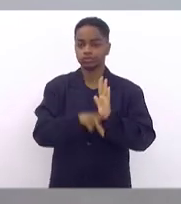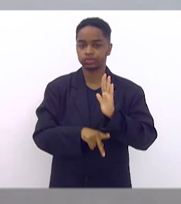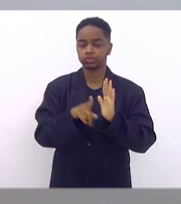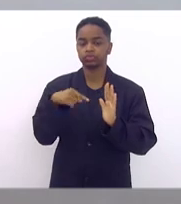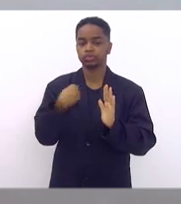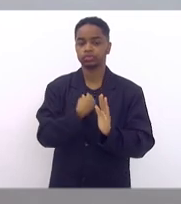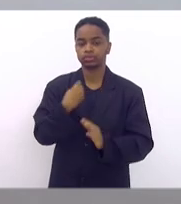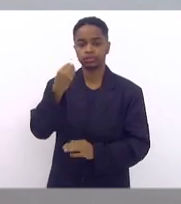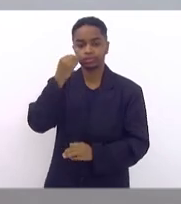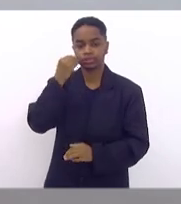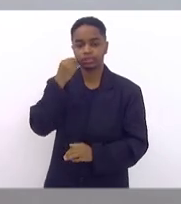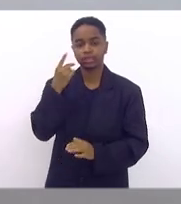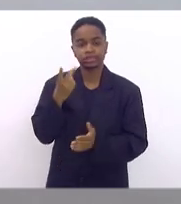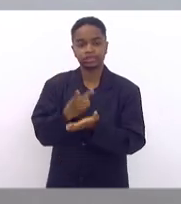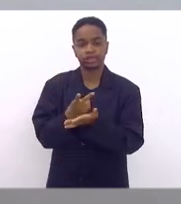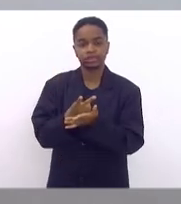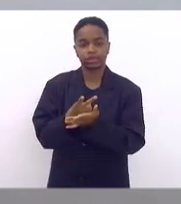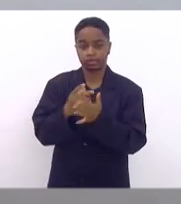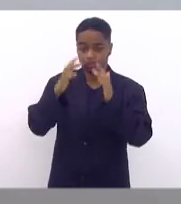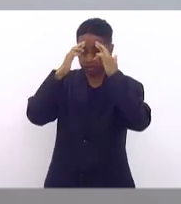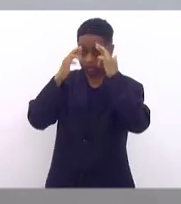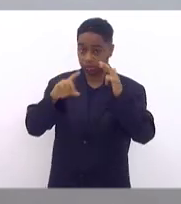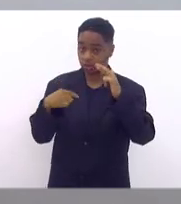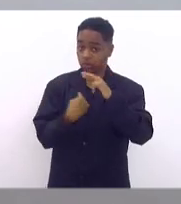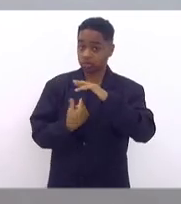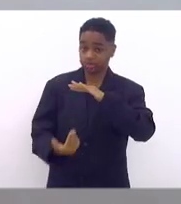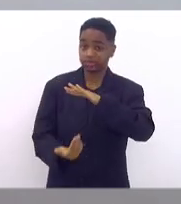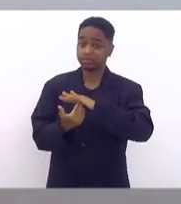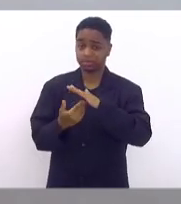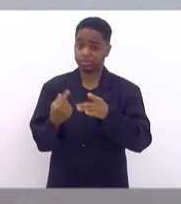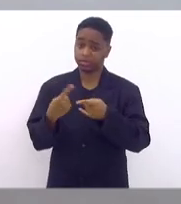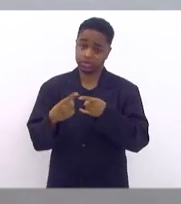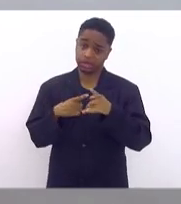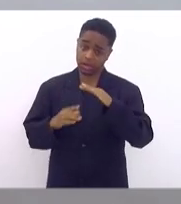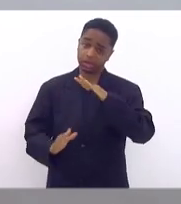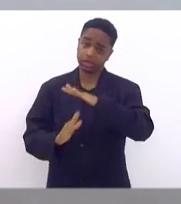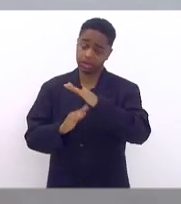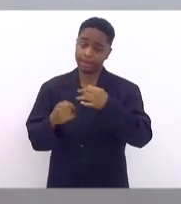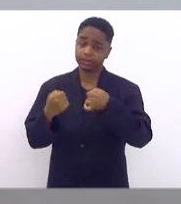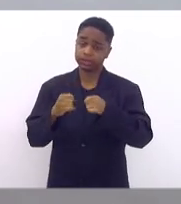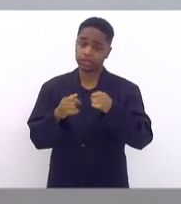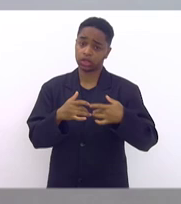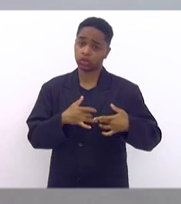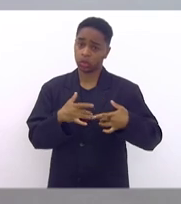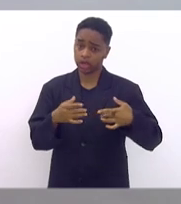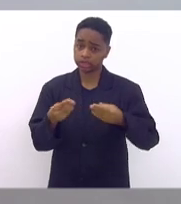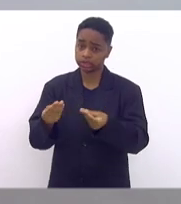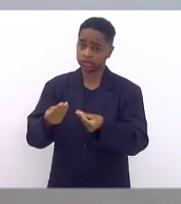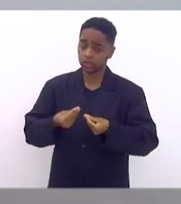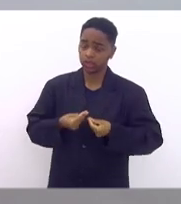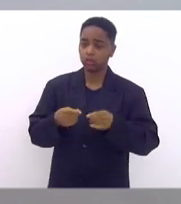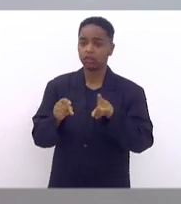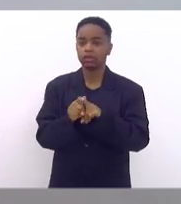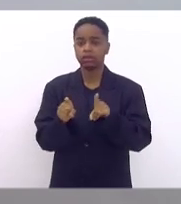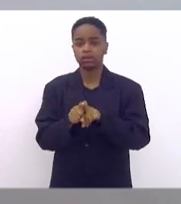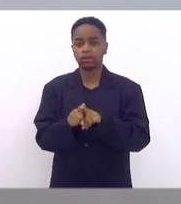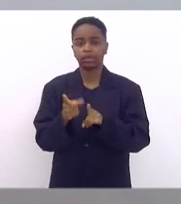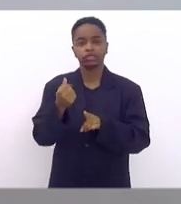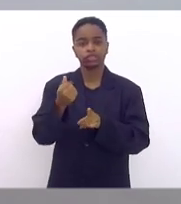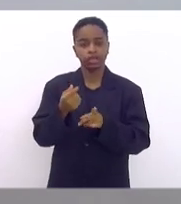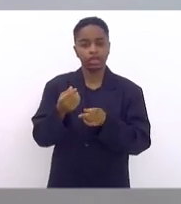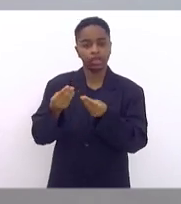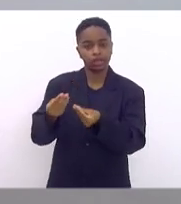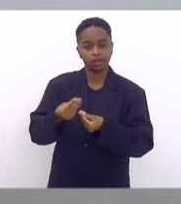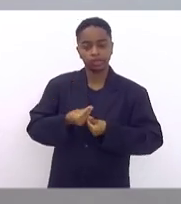procura, né, dentro do nosso limite, que é bastante, que a gente precisa de doação, tanto de itens quanto de dinheiro para